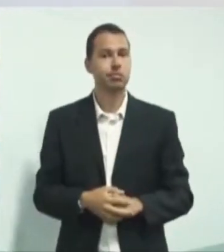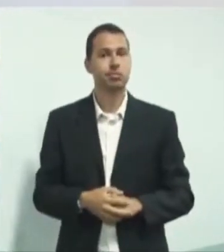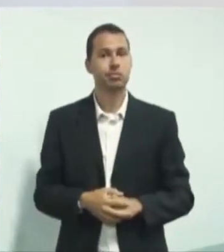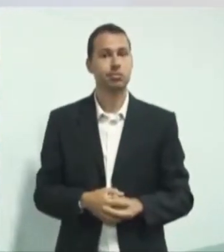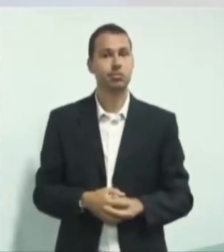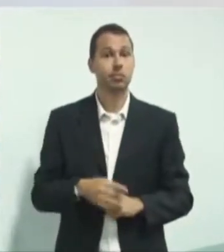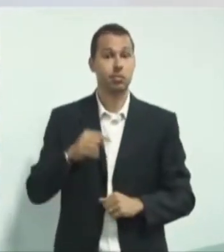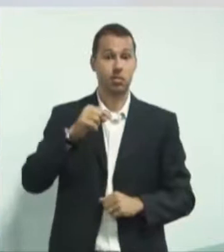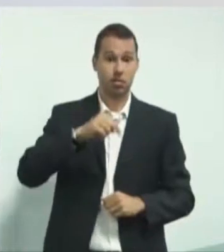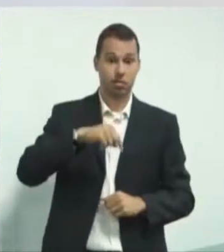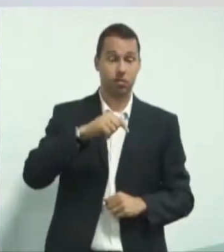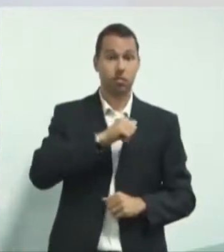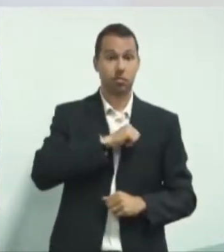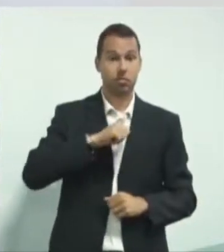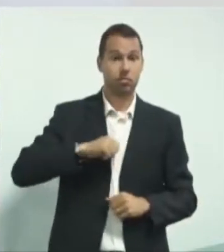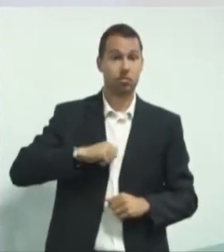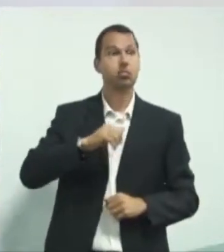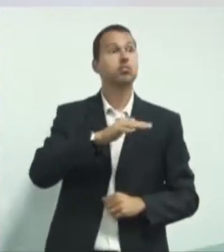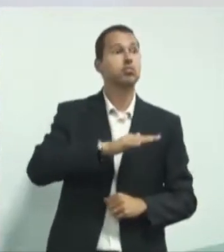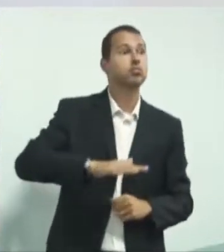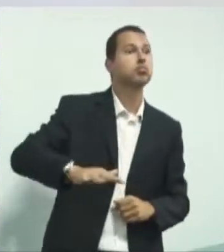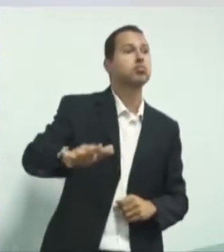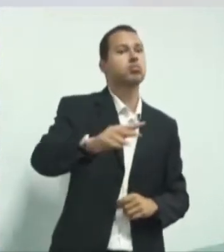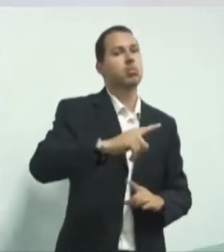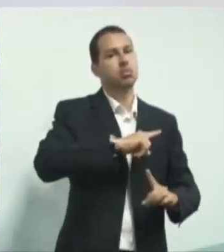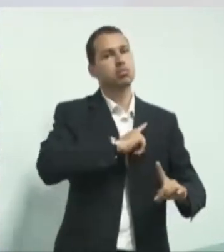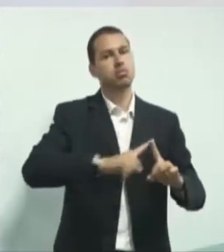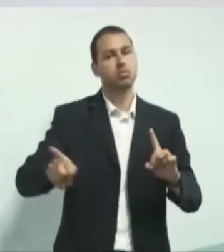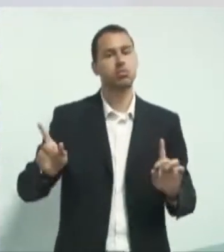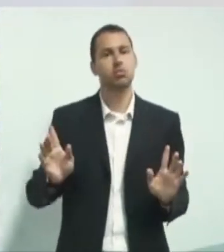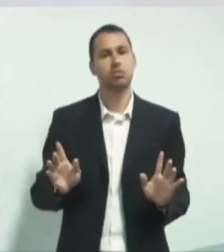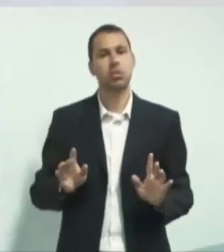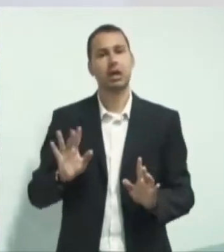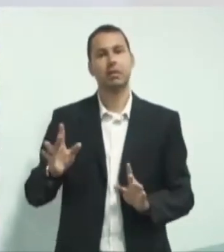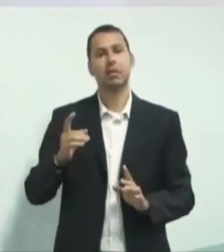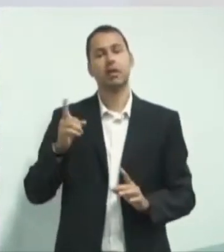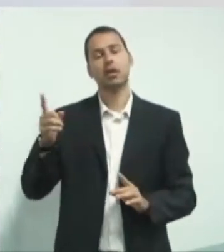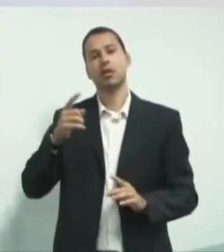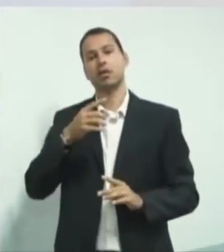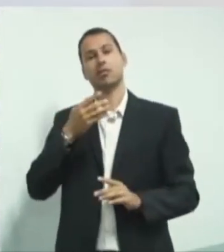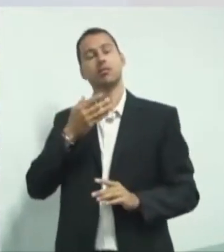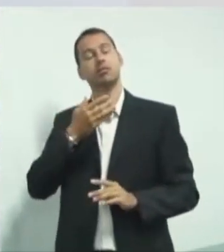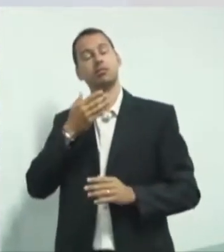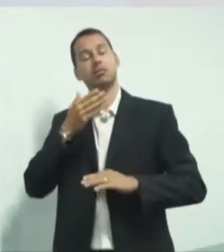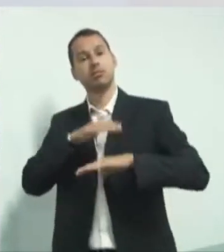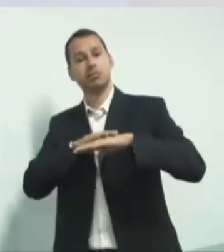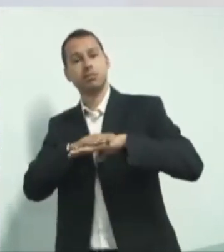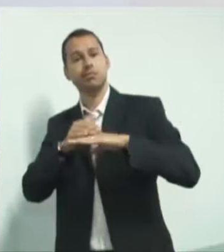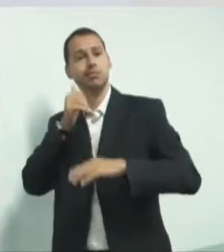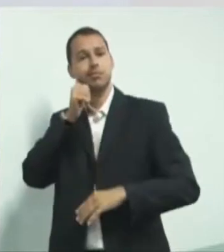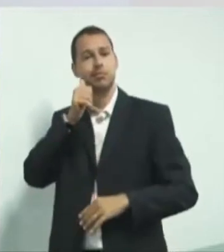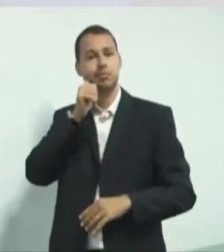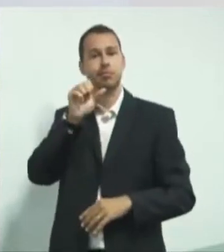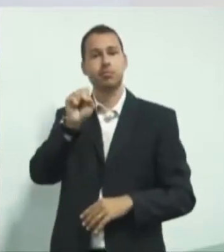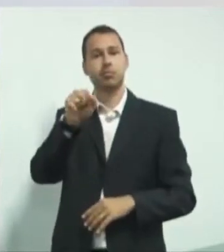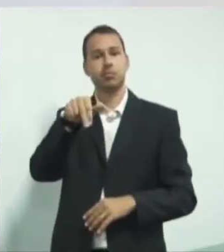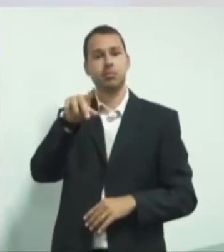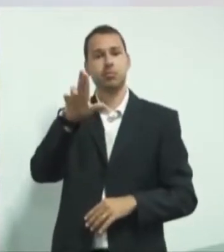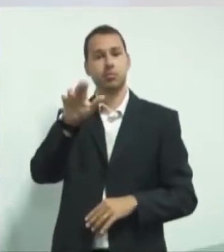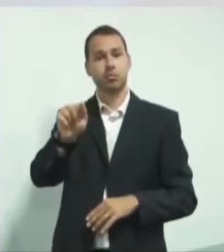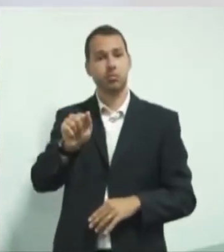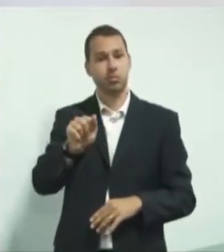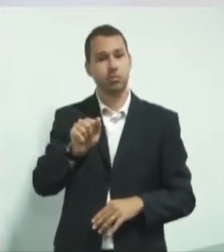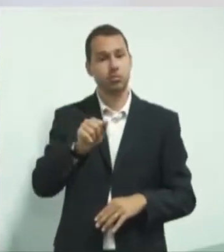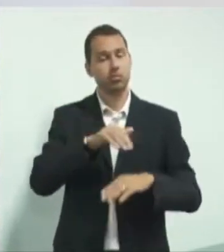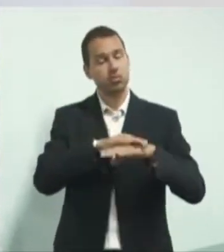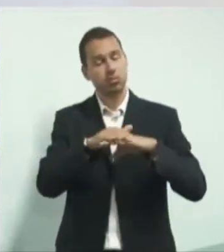si é proibida. Mas eu conversando com a doutora Sandra Mara Gambellini, ela me falou que no parque da cidade, igual